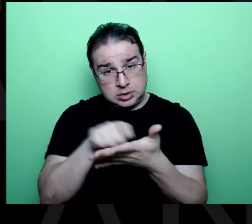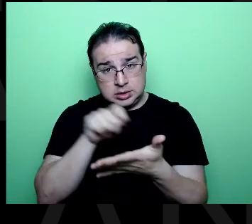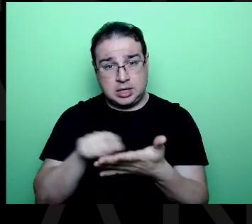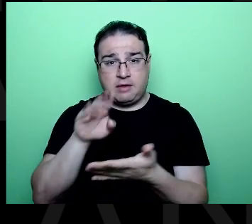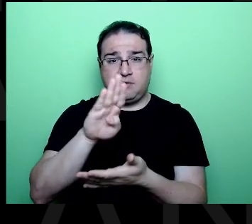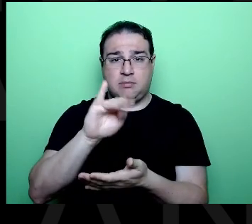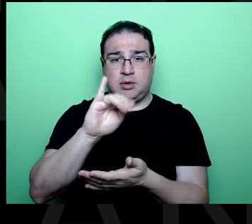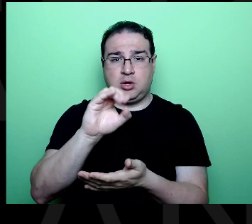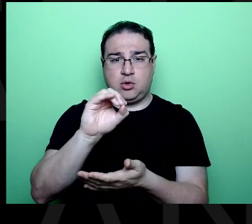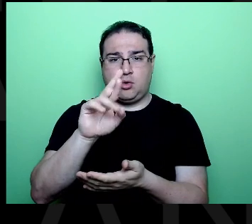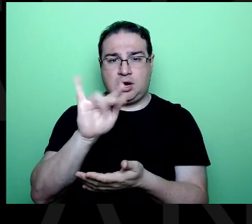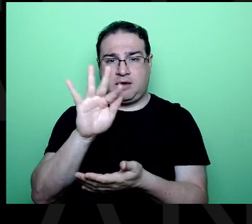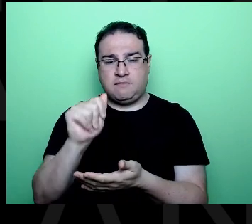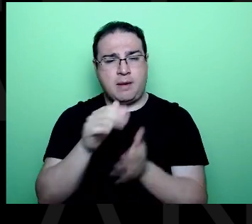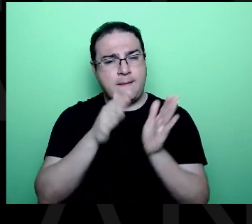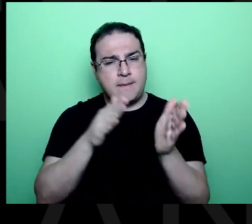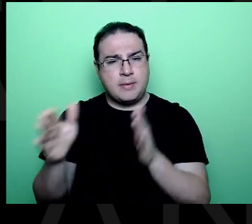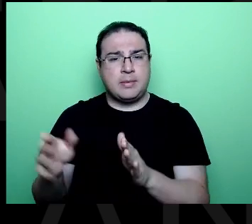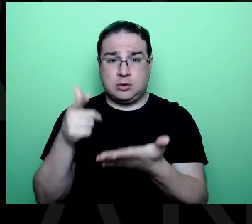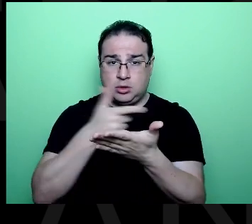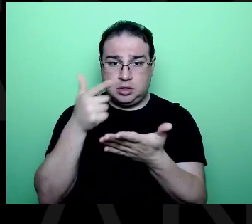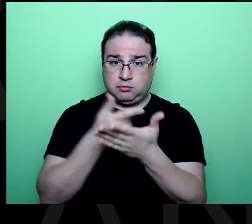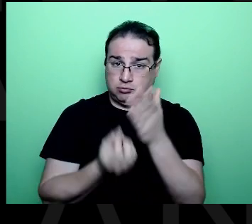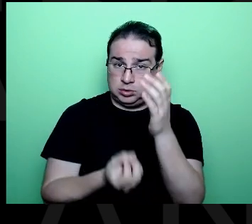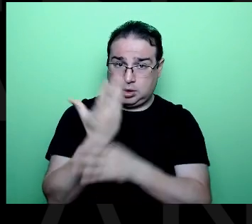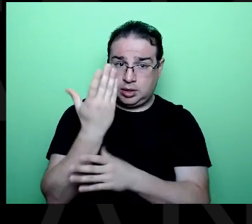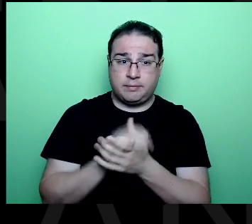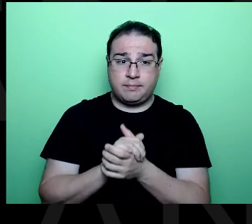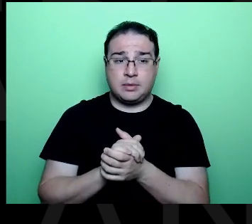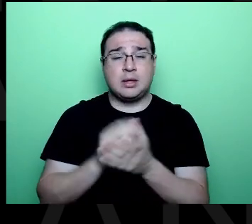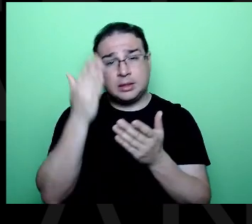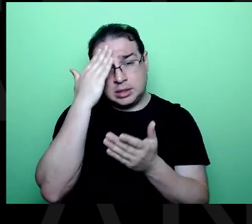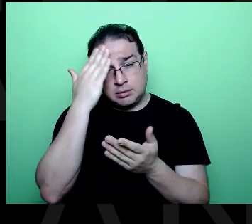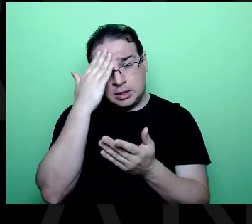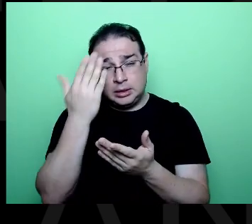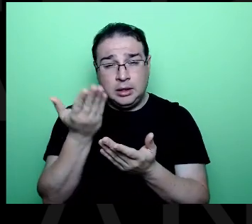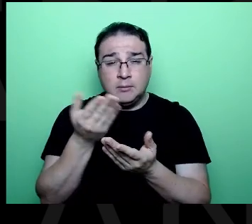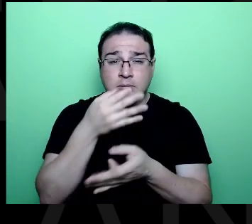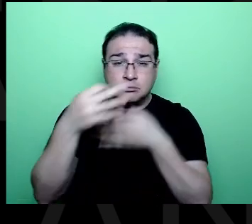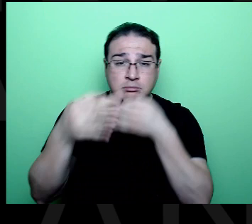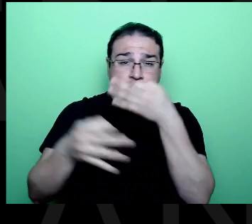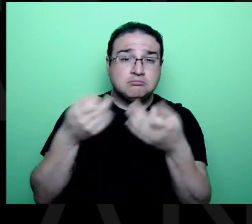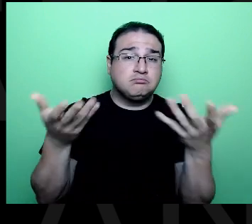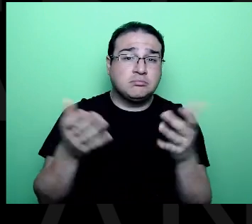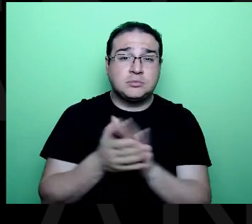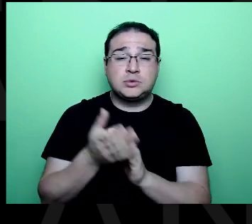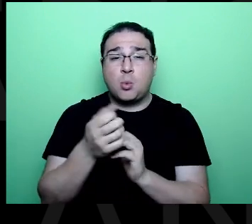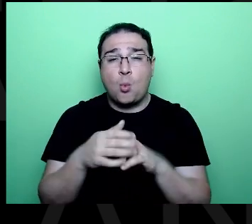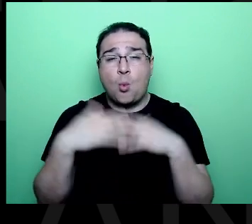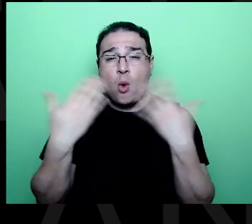um biógrafo durante todo o processo de realização do livro, e também queria saber